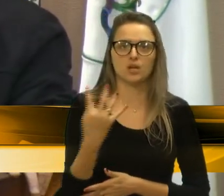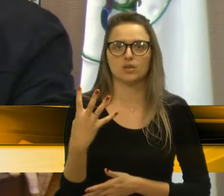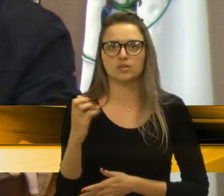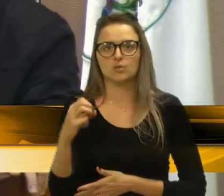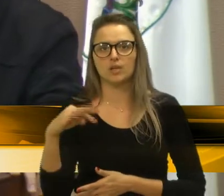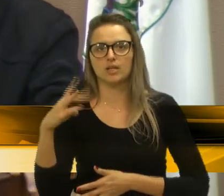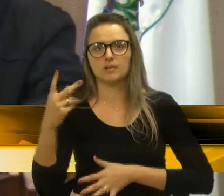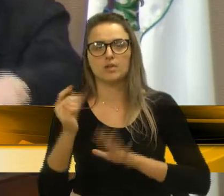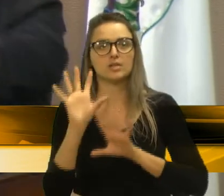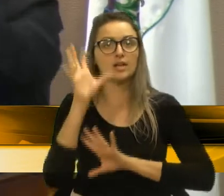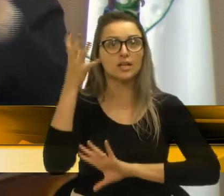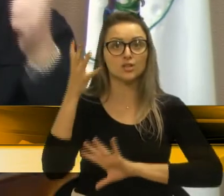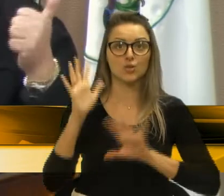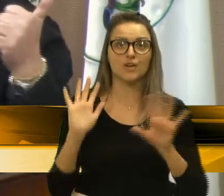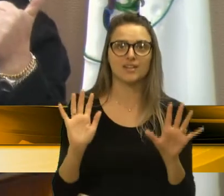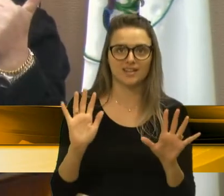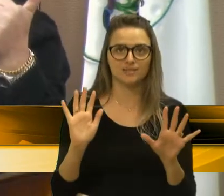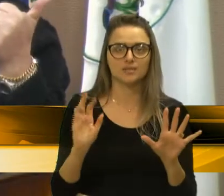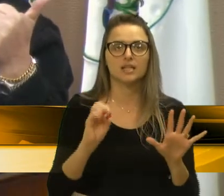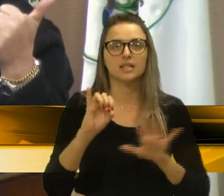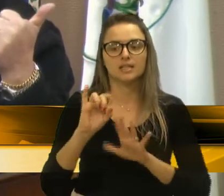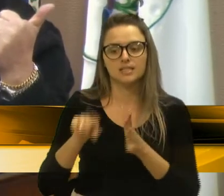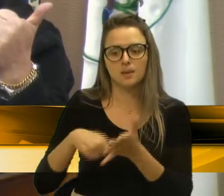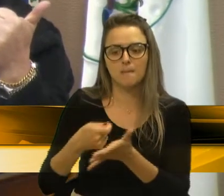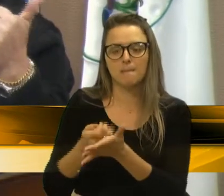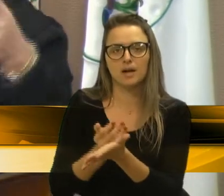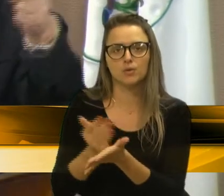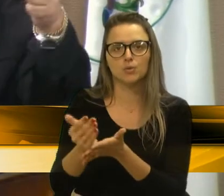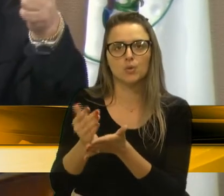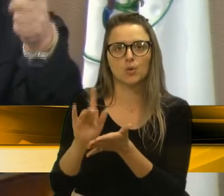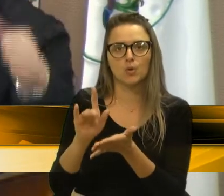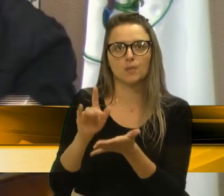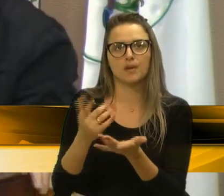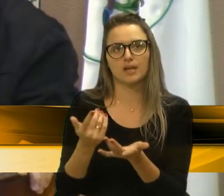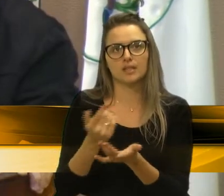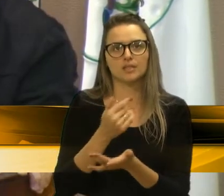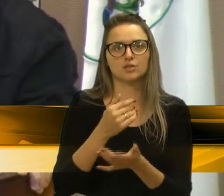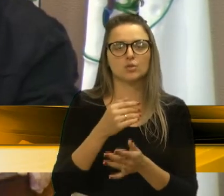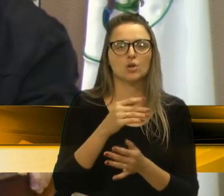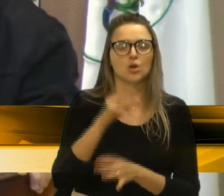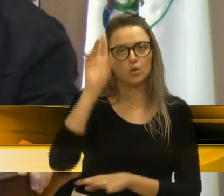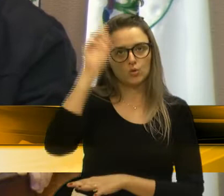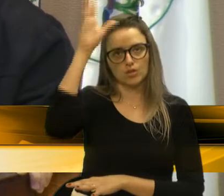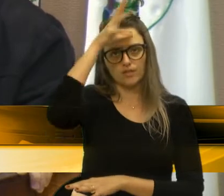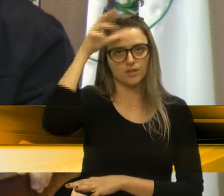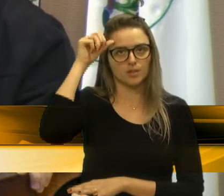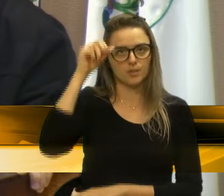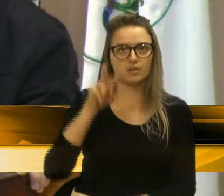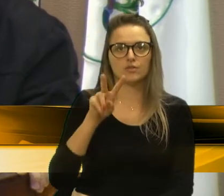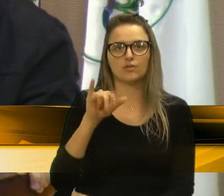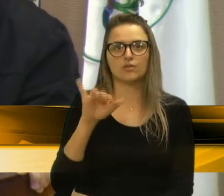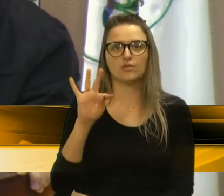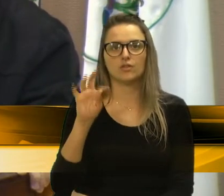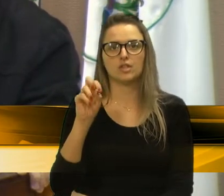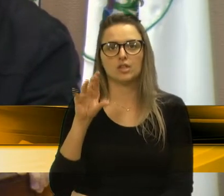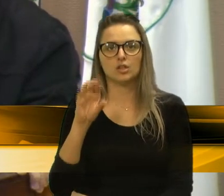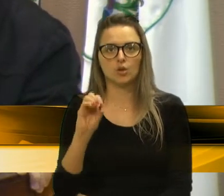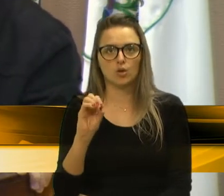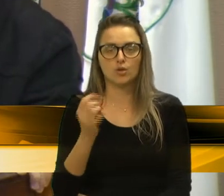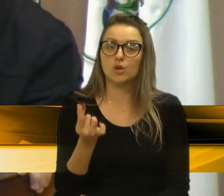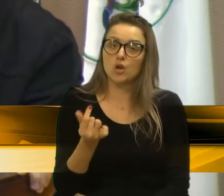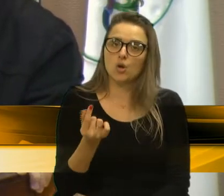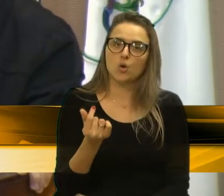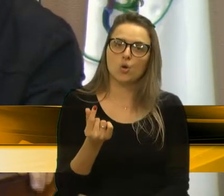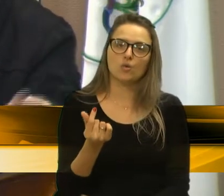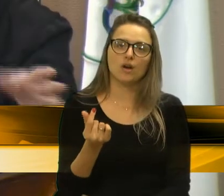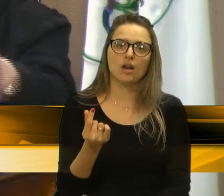assunto. Se tivesse pago lá no início a indenização, prefeito Mansueto, prefeito Vitório, provavelmente o valor